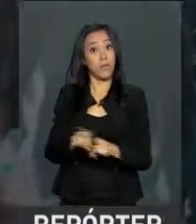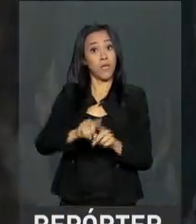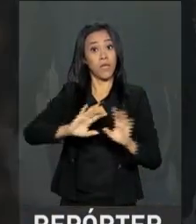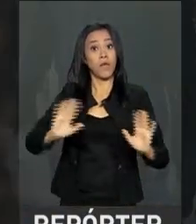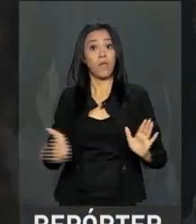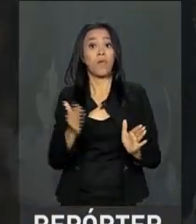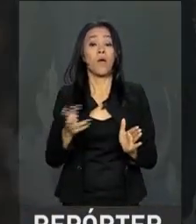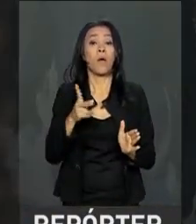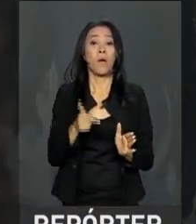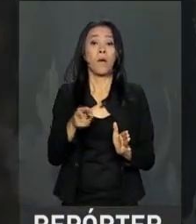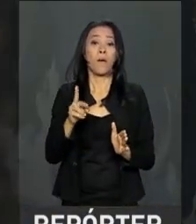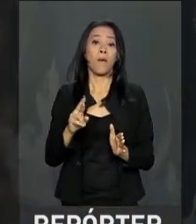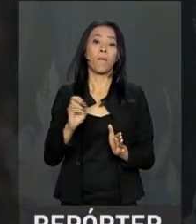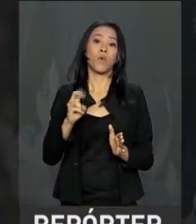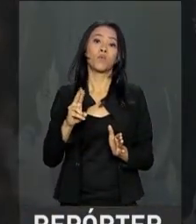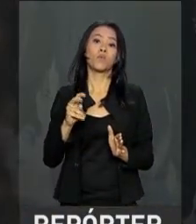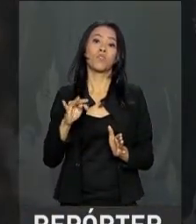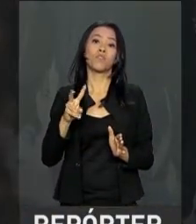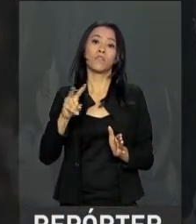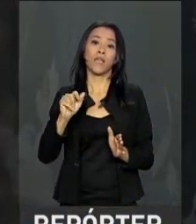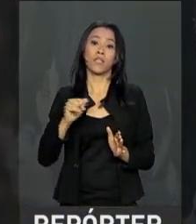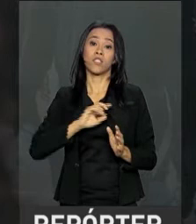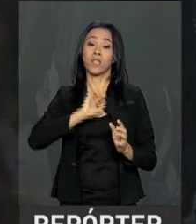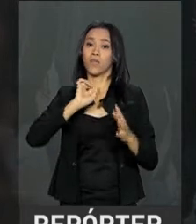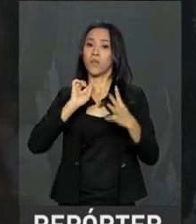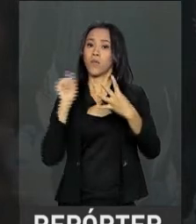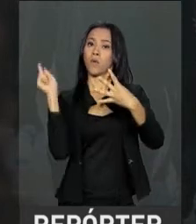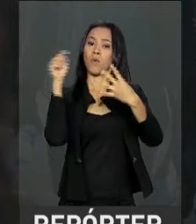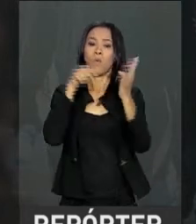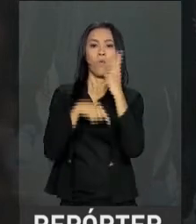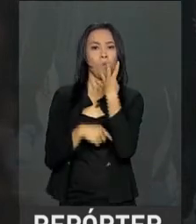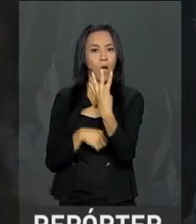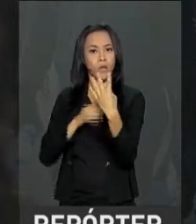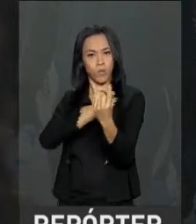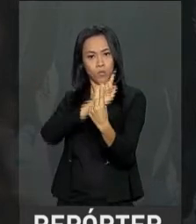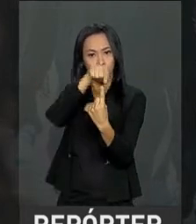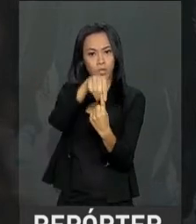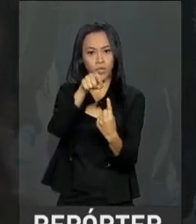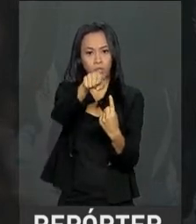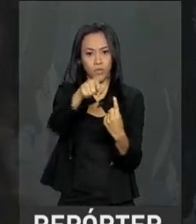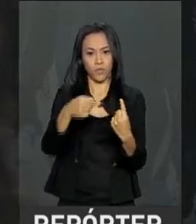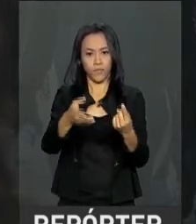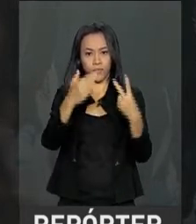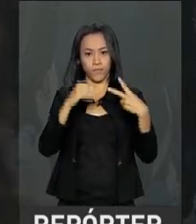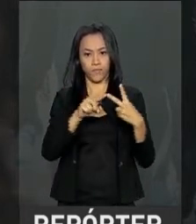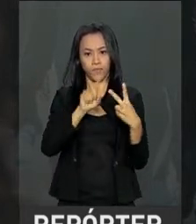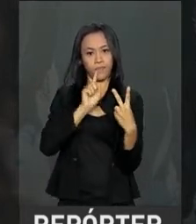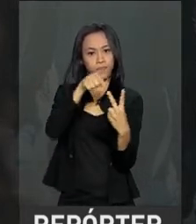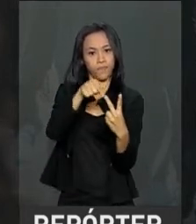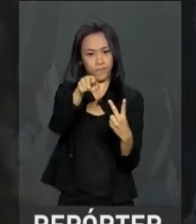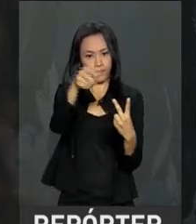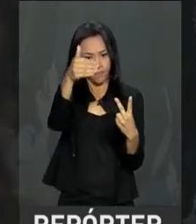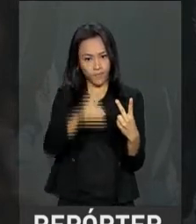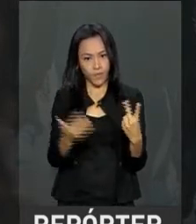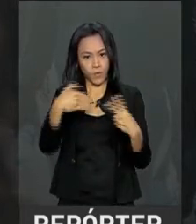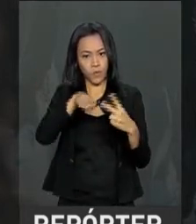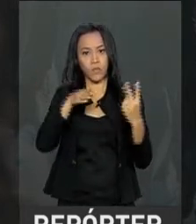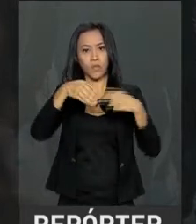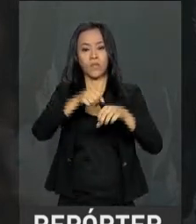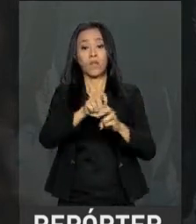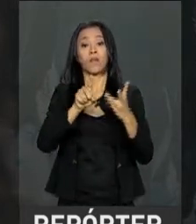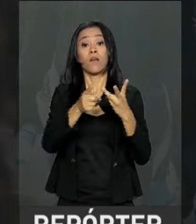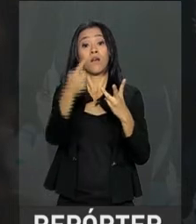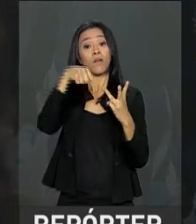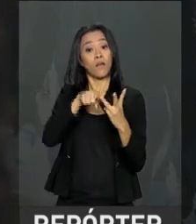projeto tem quatro objetivos aumento real da renda dos habitantes promoção da inclusão social desenvolvimento de